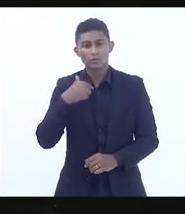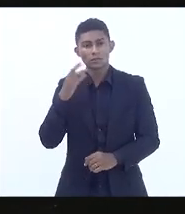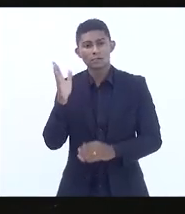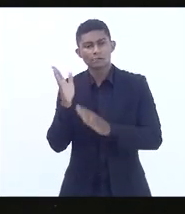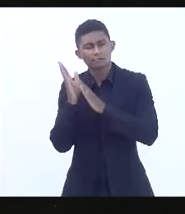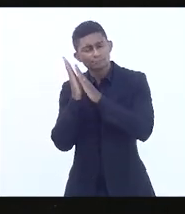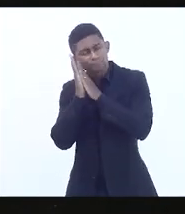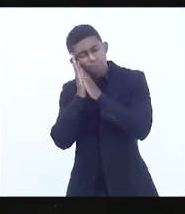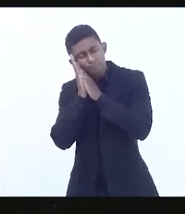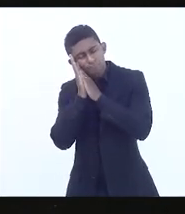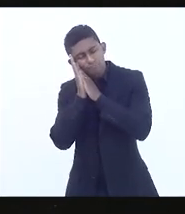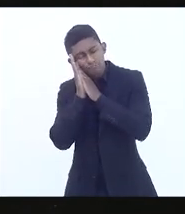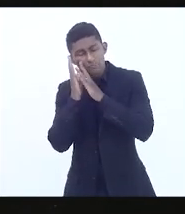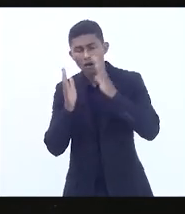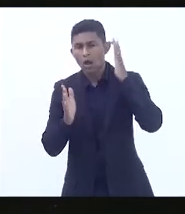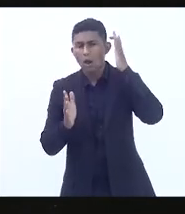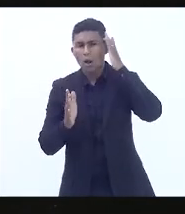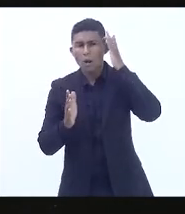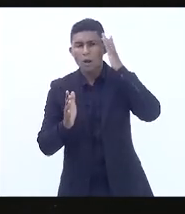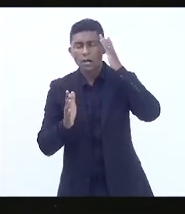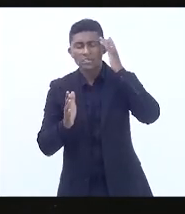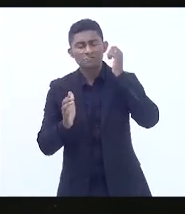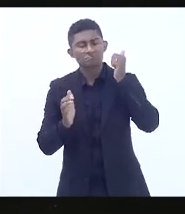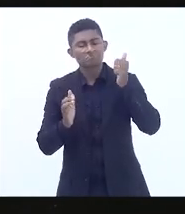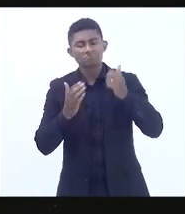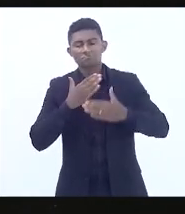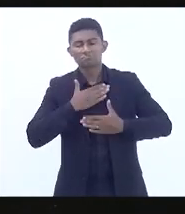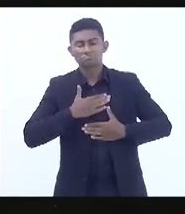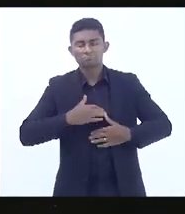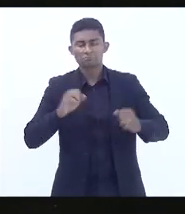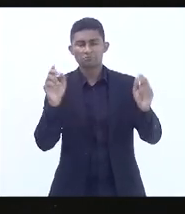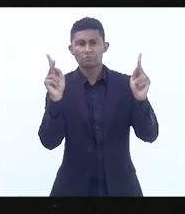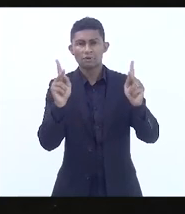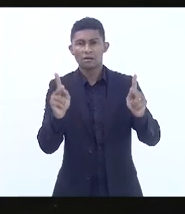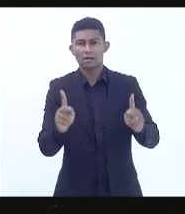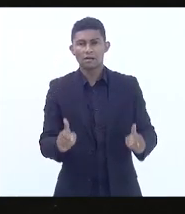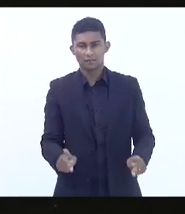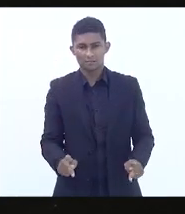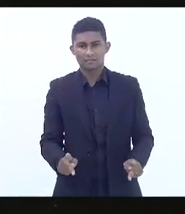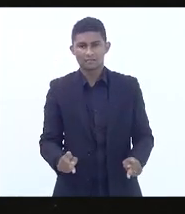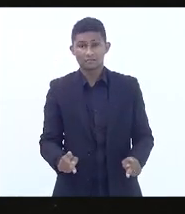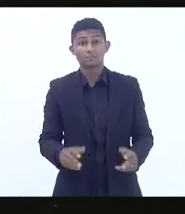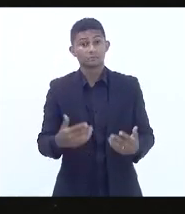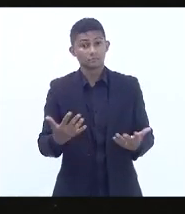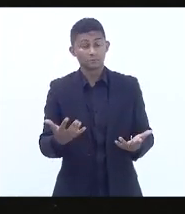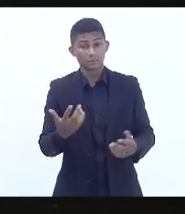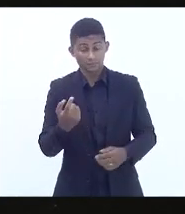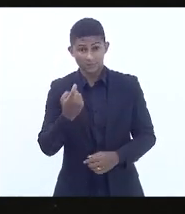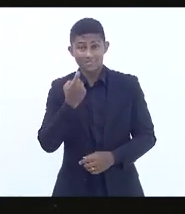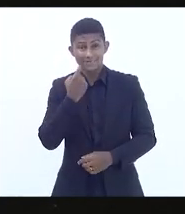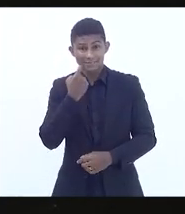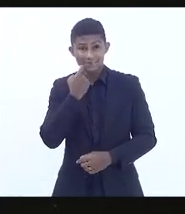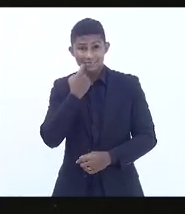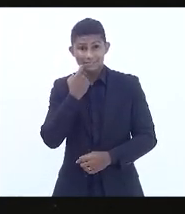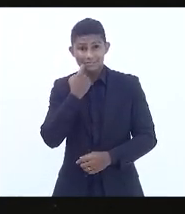dormir com a minha consciência tranquila. Na sexta-feira, eu recebi